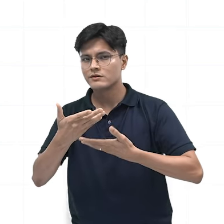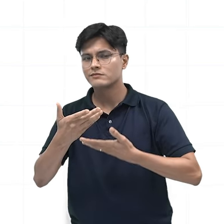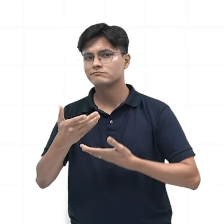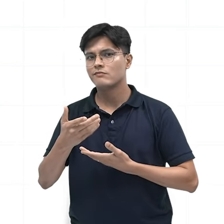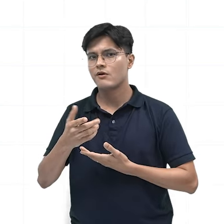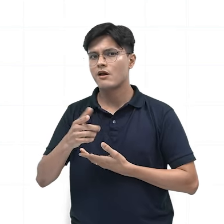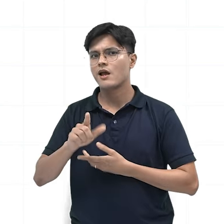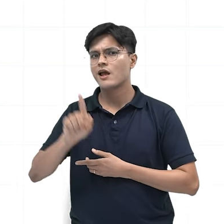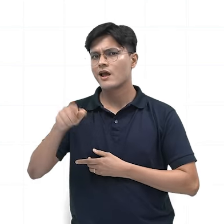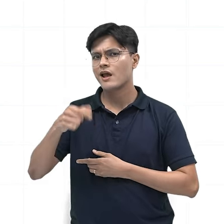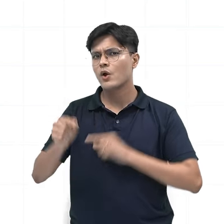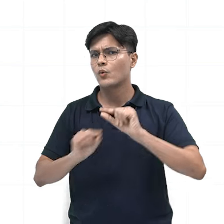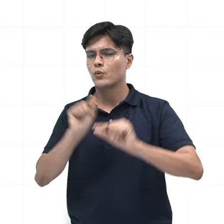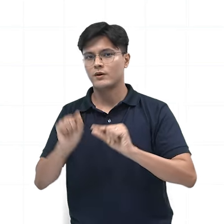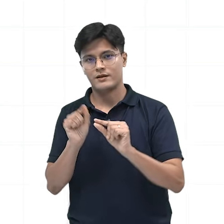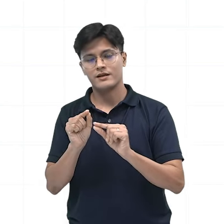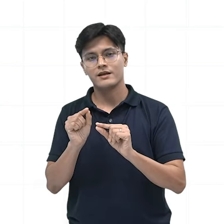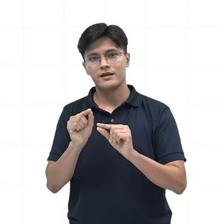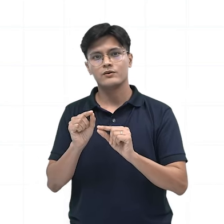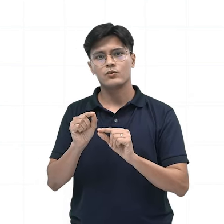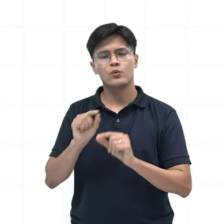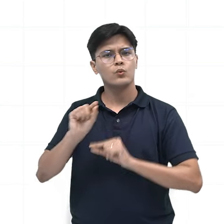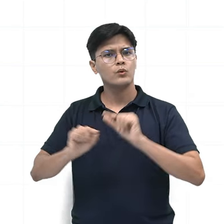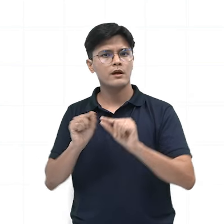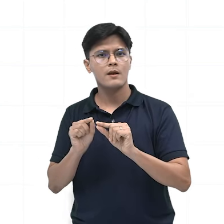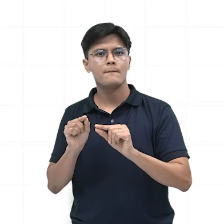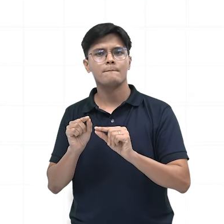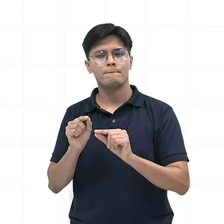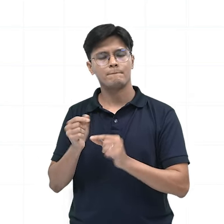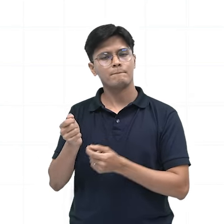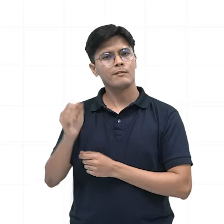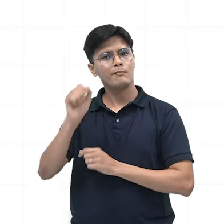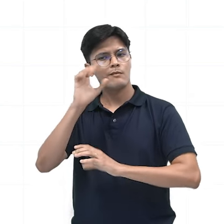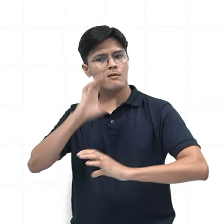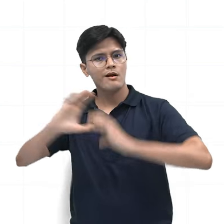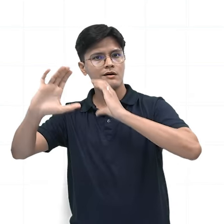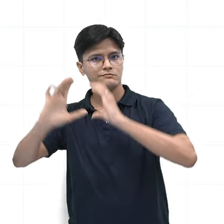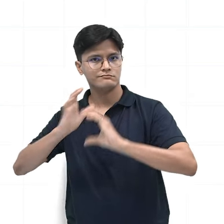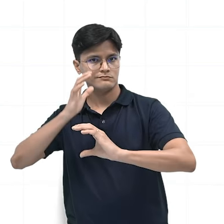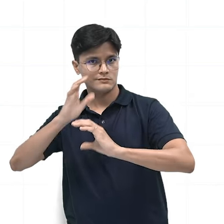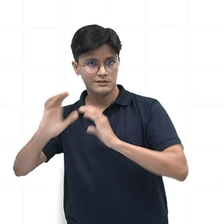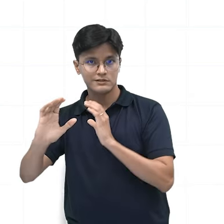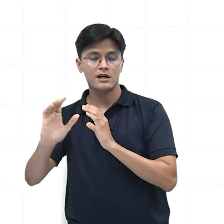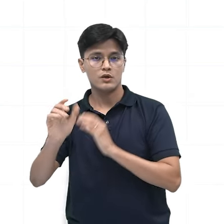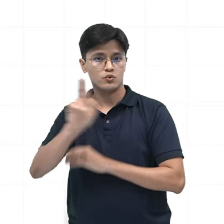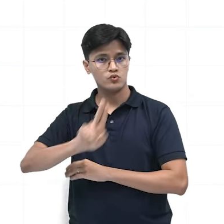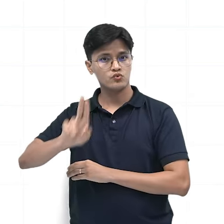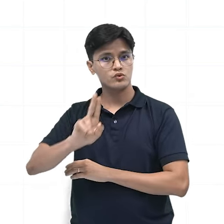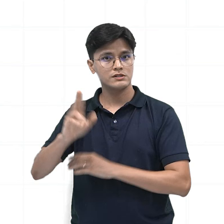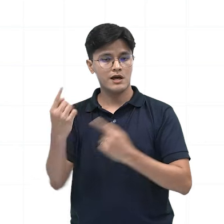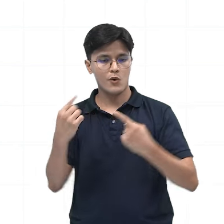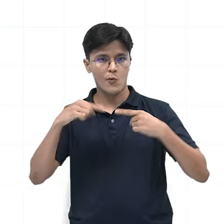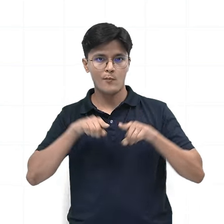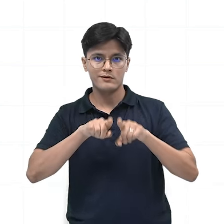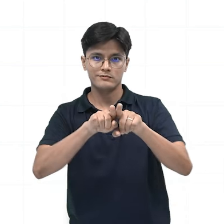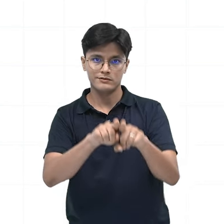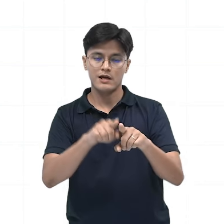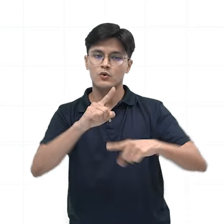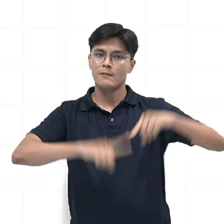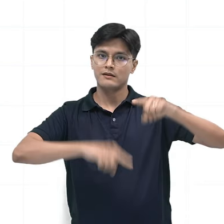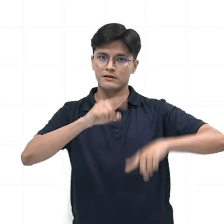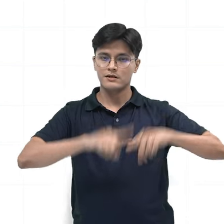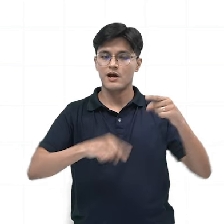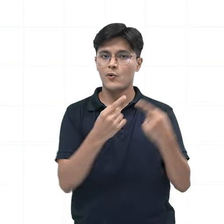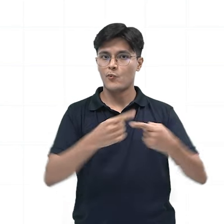lidos como nós lemos hoje. Eles eram acompanhados pelos instrumentos musicais. Daí